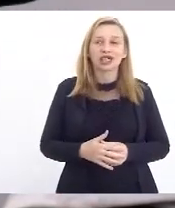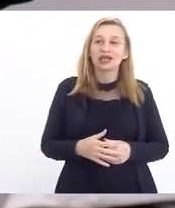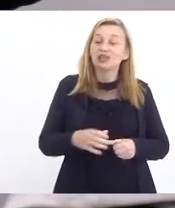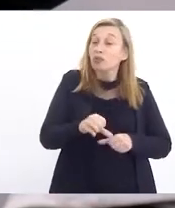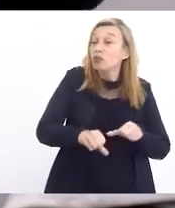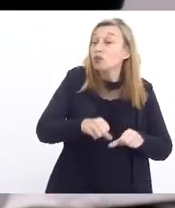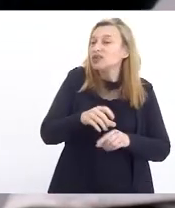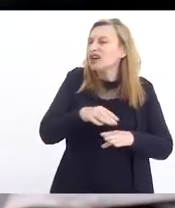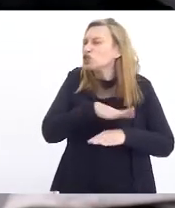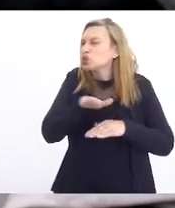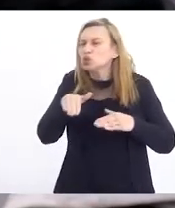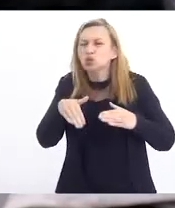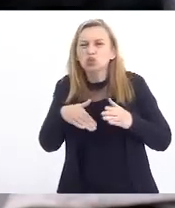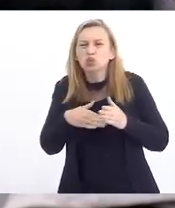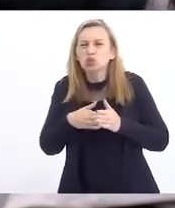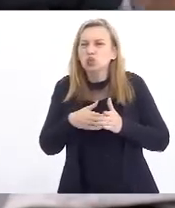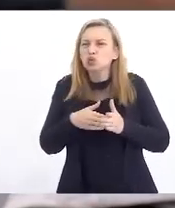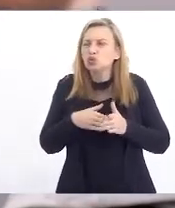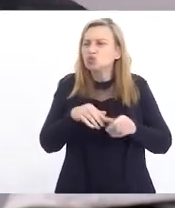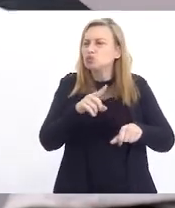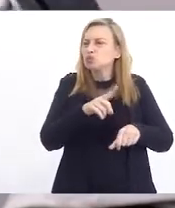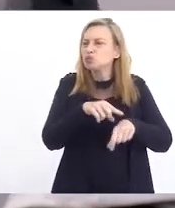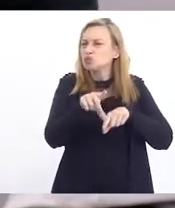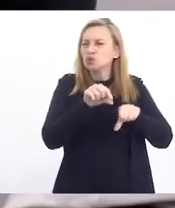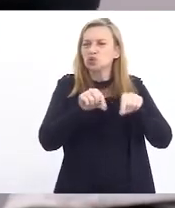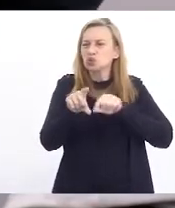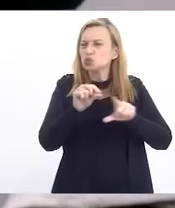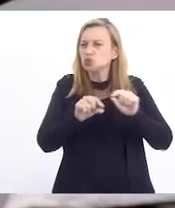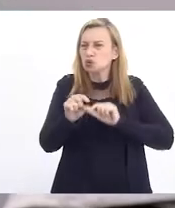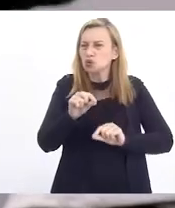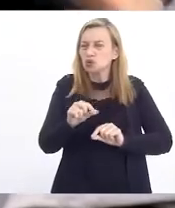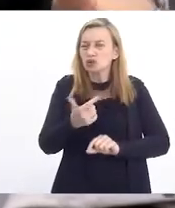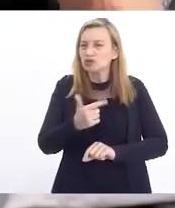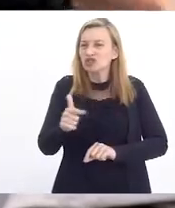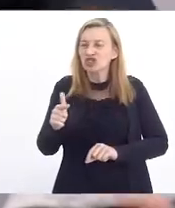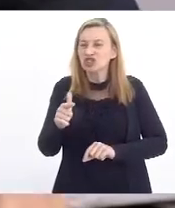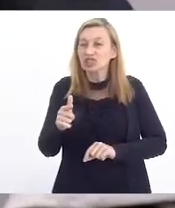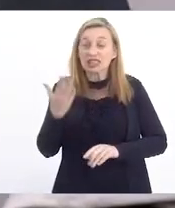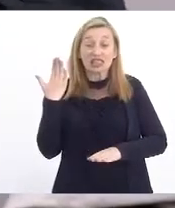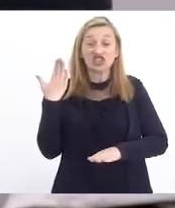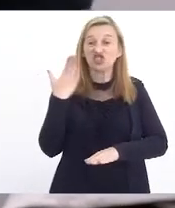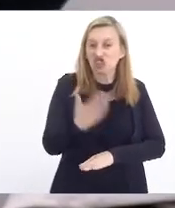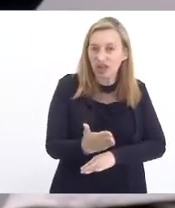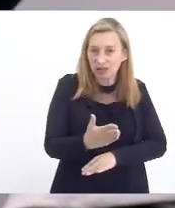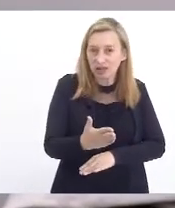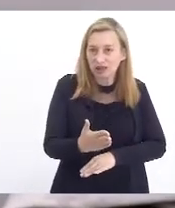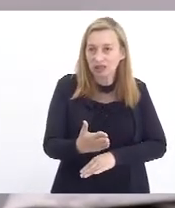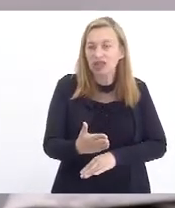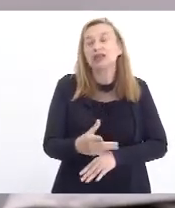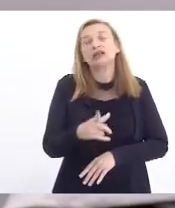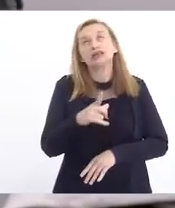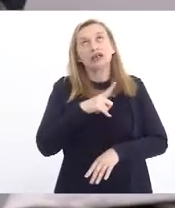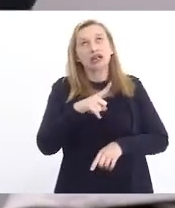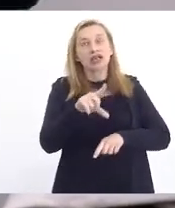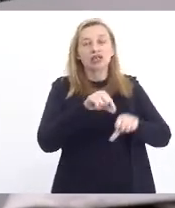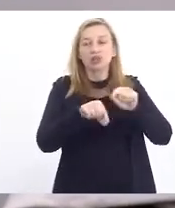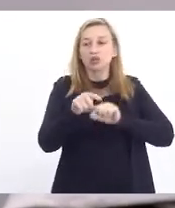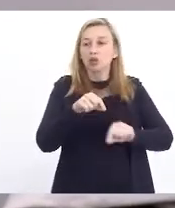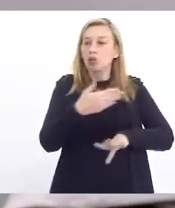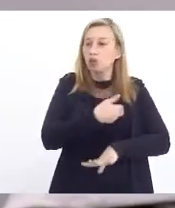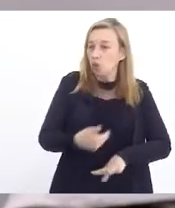mudava todo o processo de seleção. Não tinha mais QI direto. Ia ter seleção